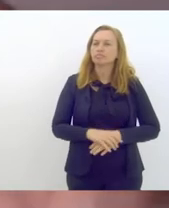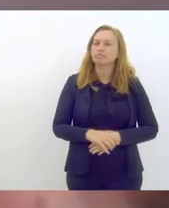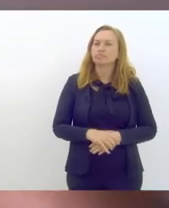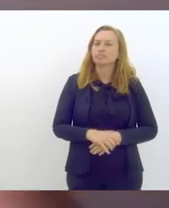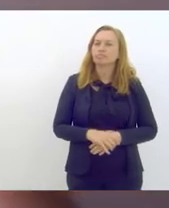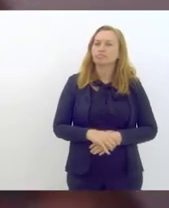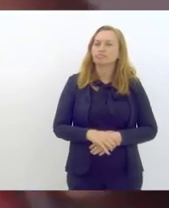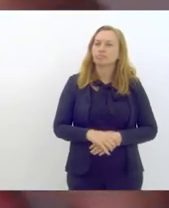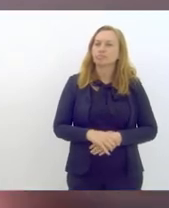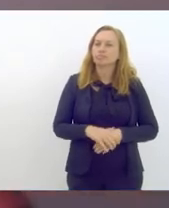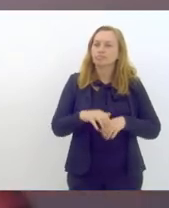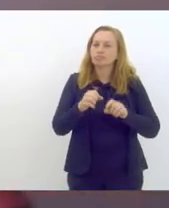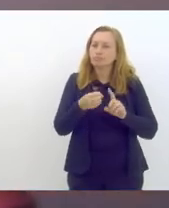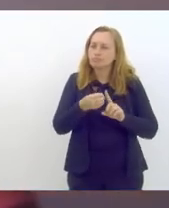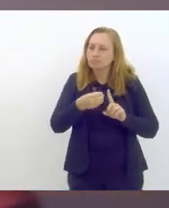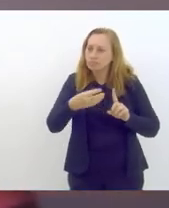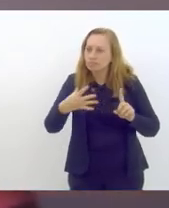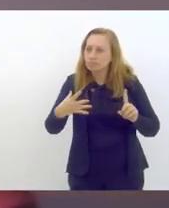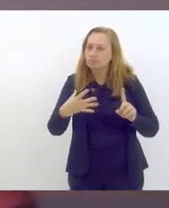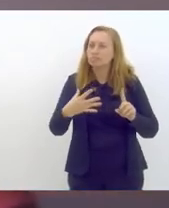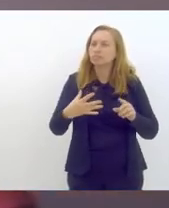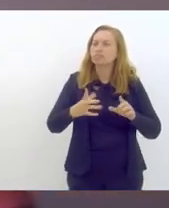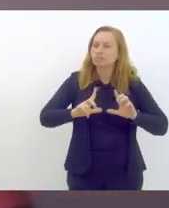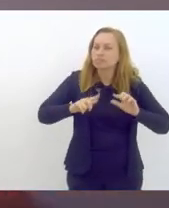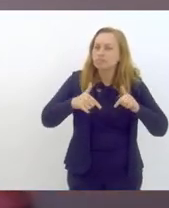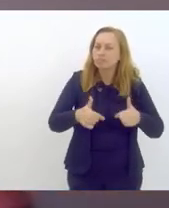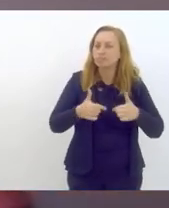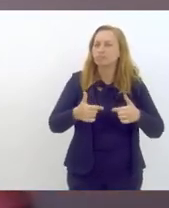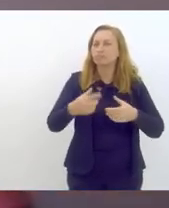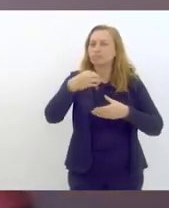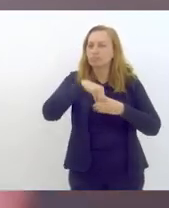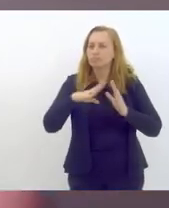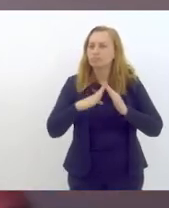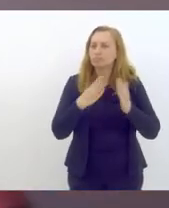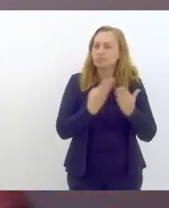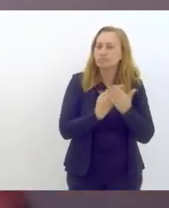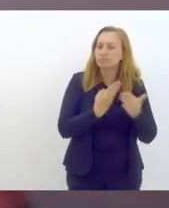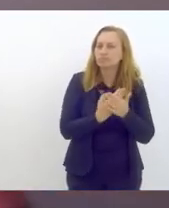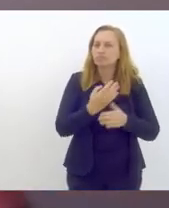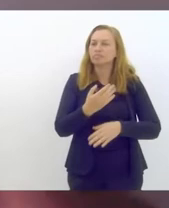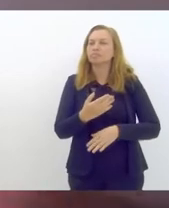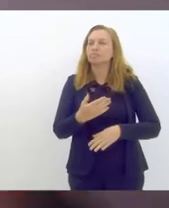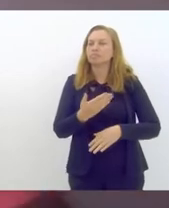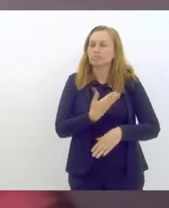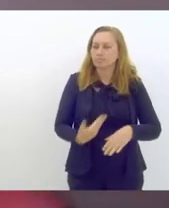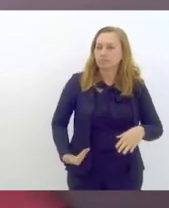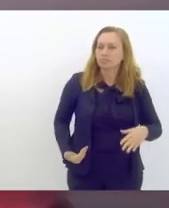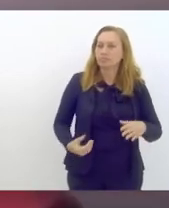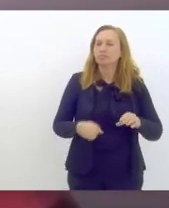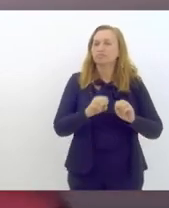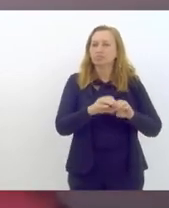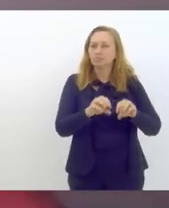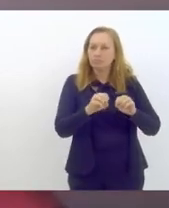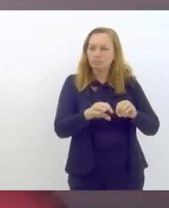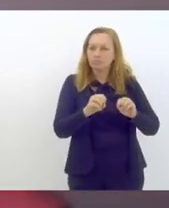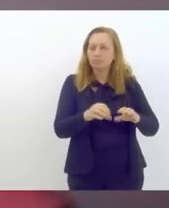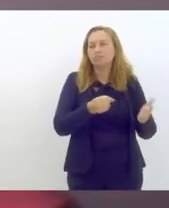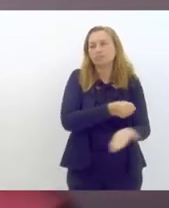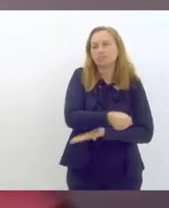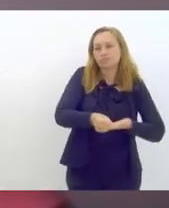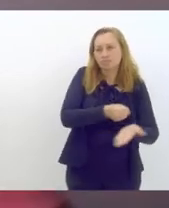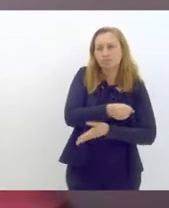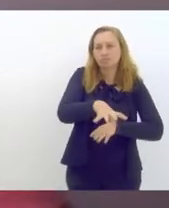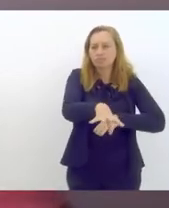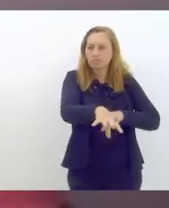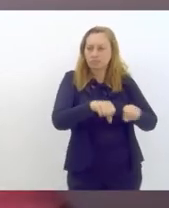essa extensão, né, de atuar nas escolas públicas, na educação básica, na formação de futuros professores.